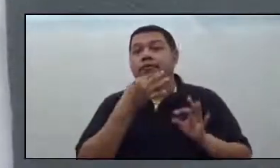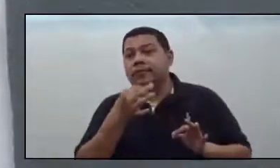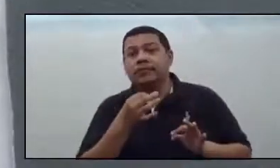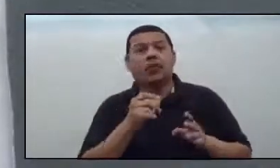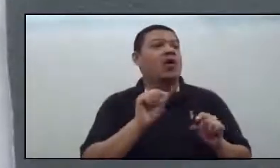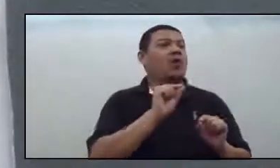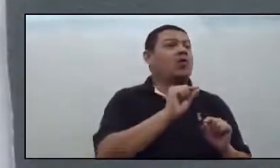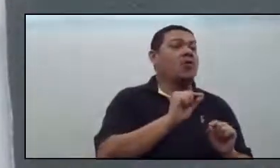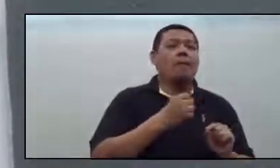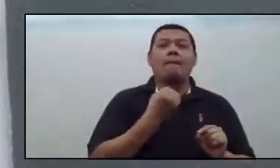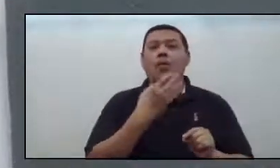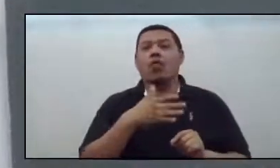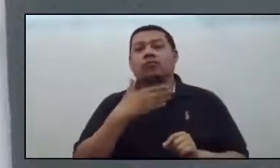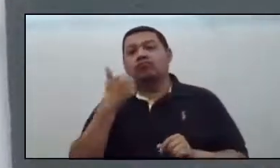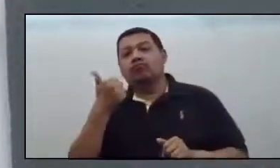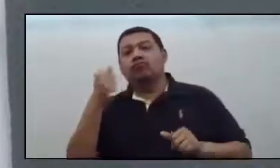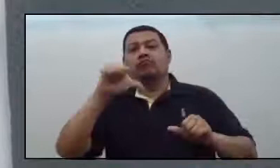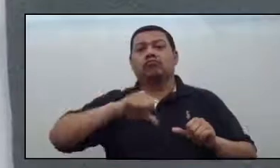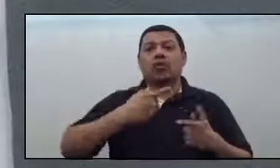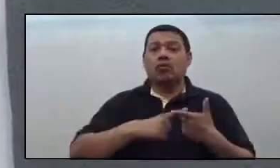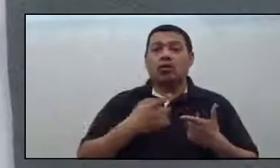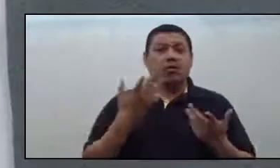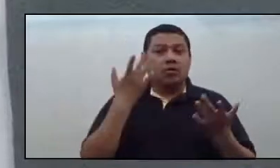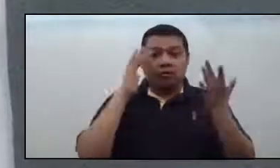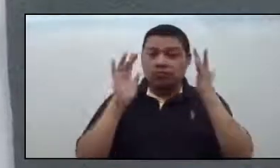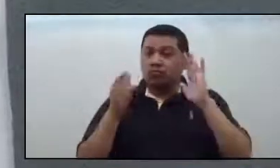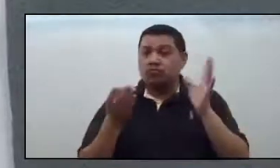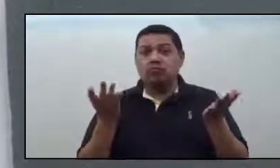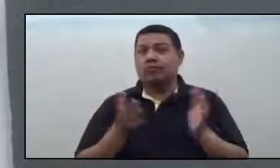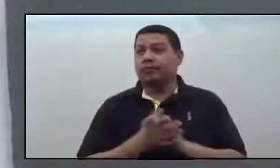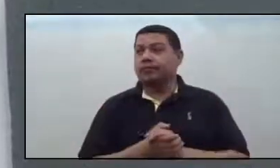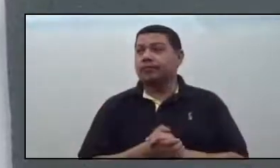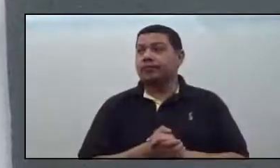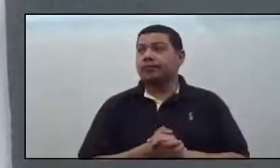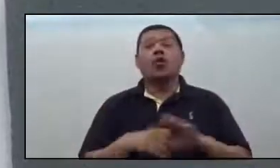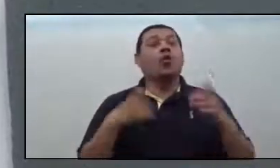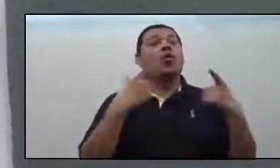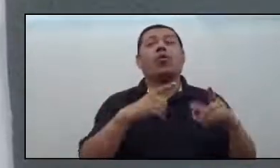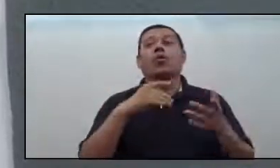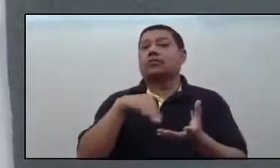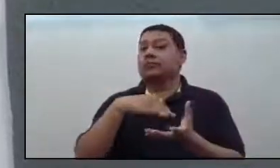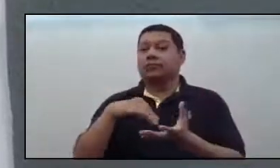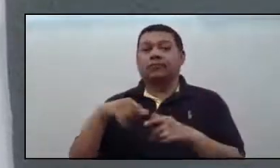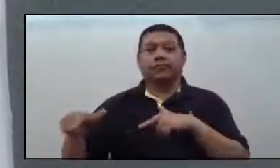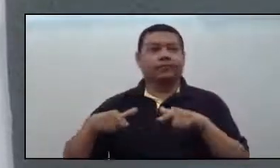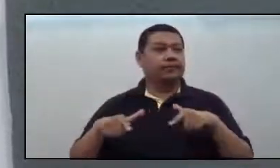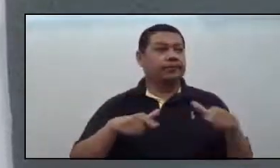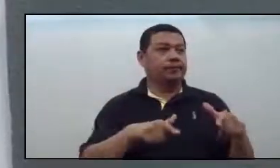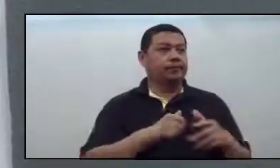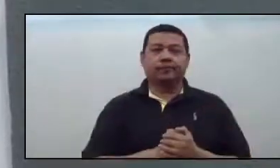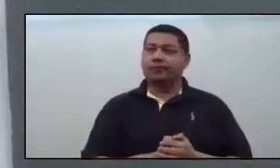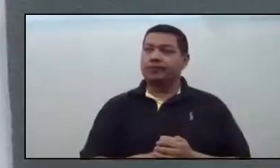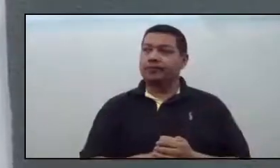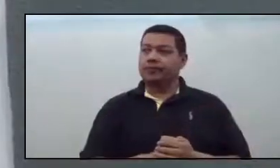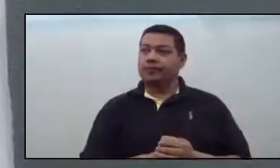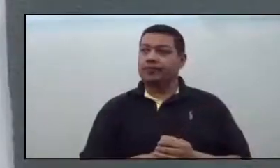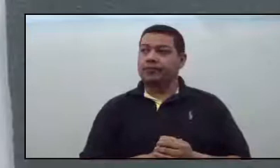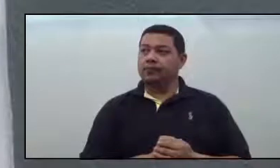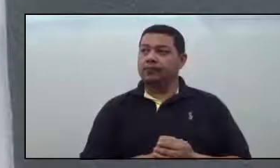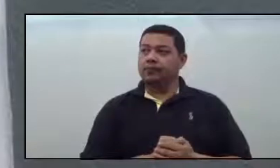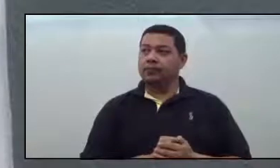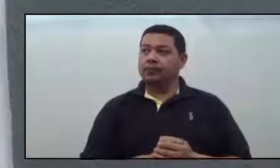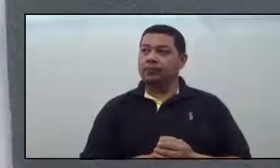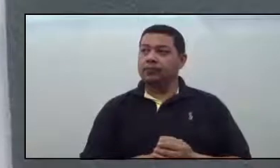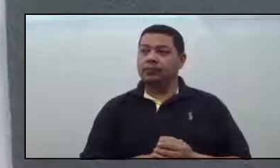criticar a secretaria, porque não consigo identificar onde que a secretaria está atuando, né? E quem